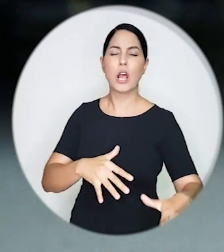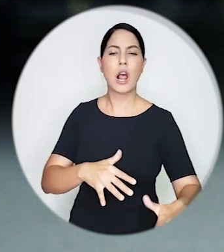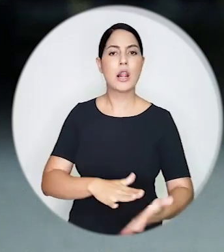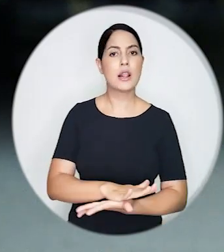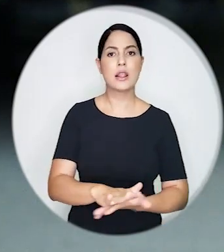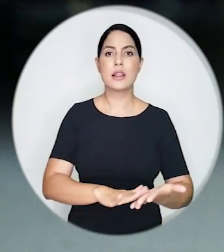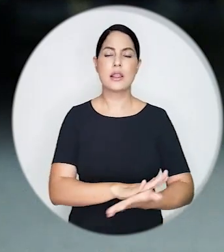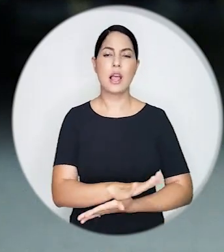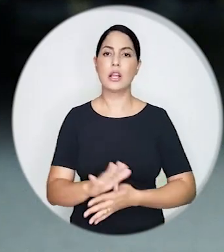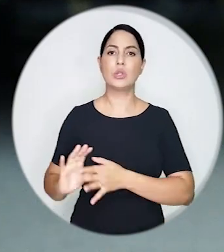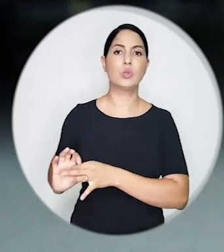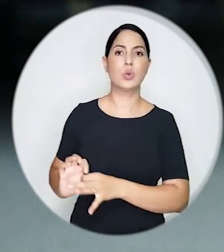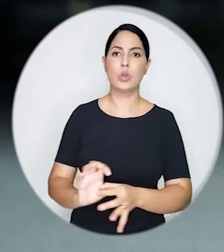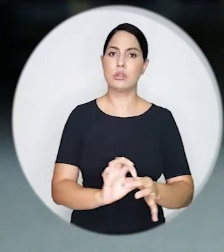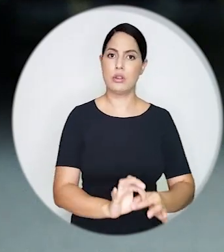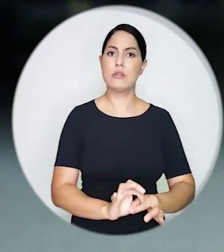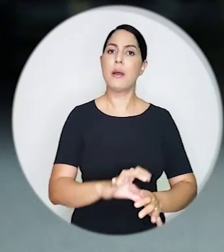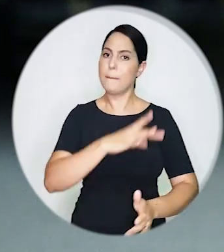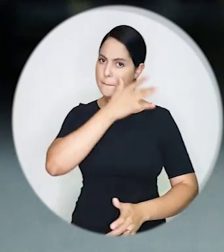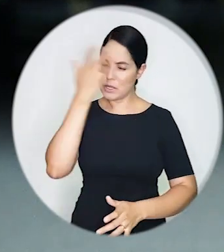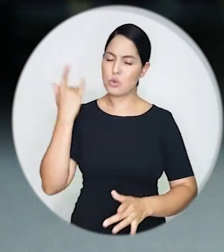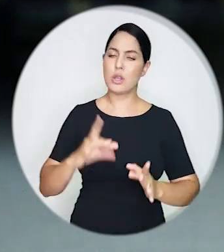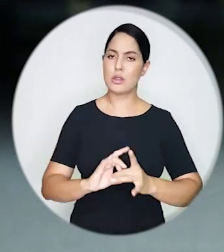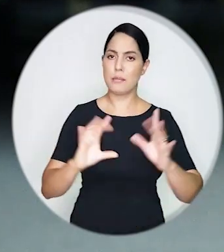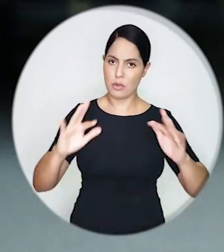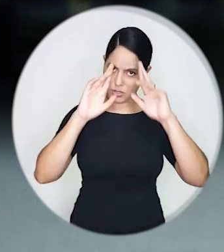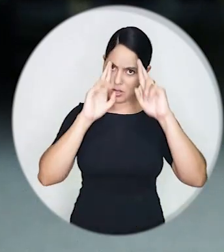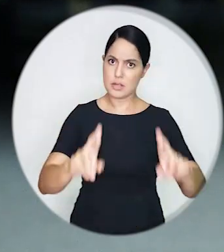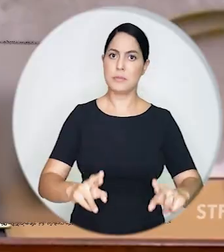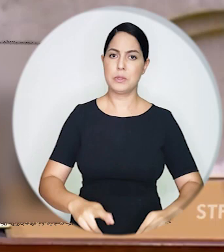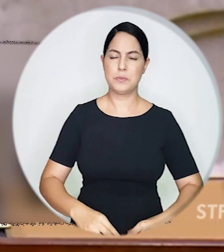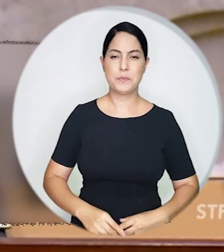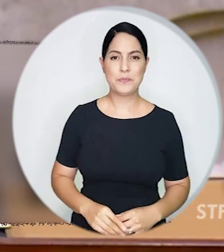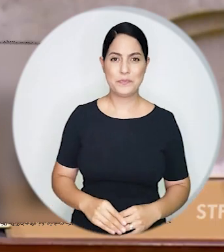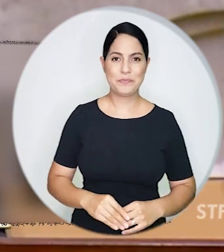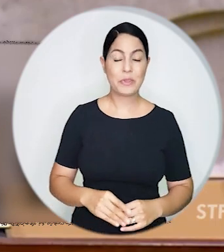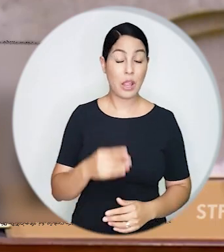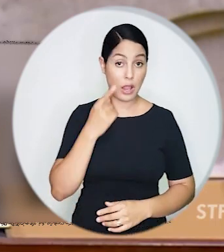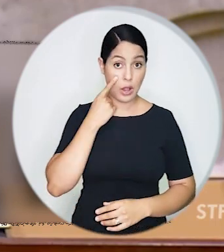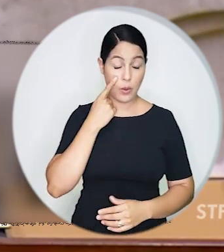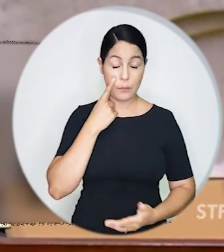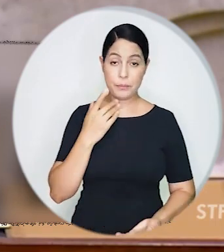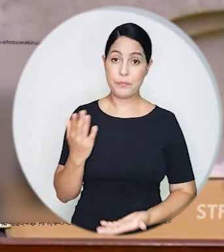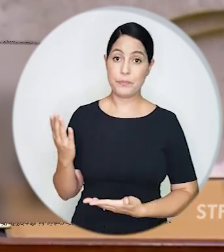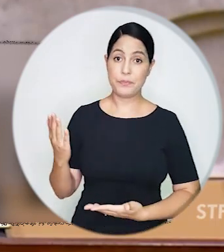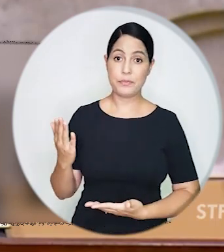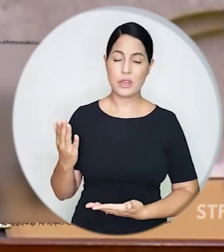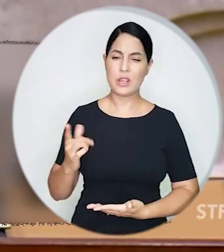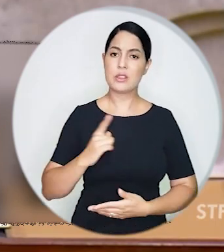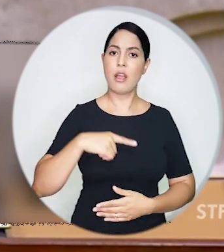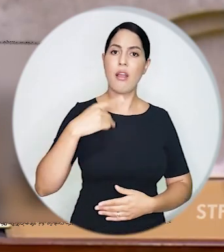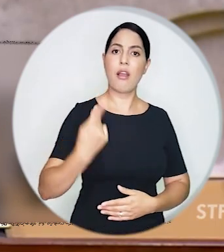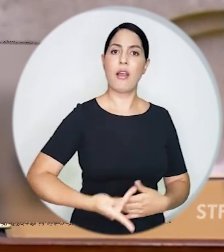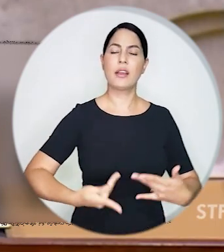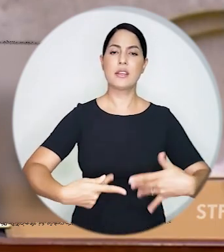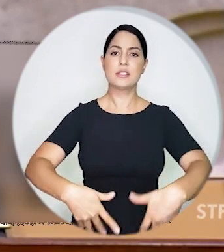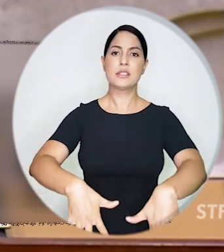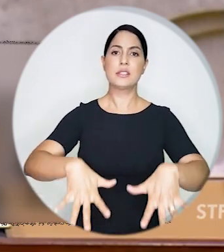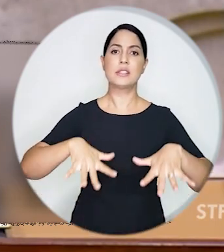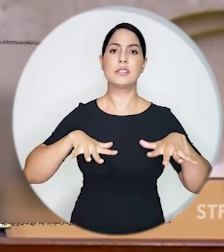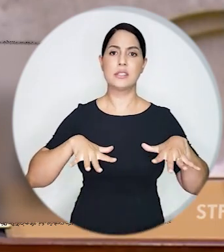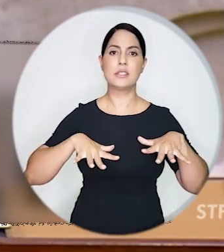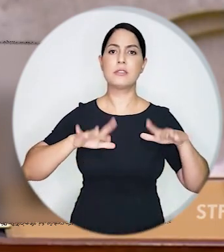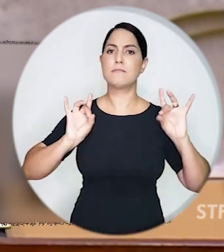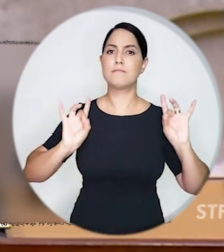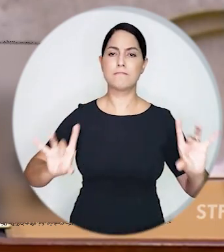abalar as convicções daqueles que respeitam a democracia. Nesta sessão solene, revestida de